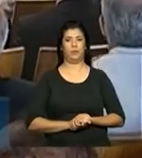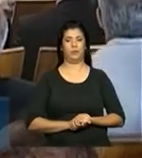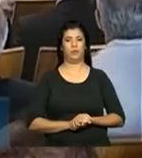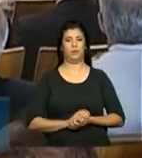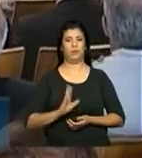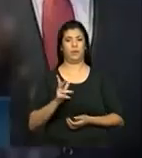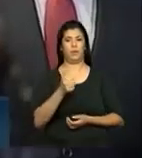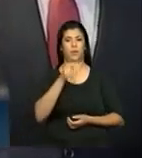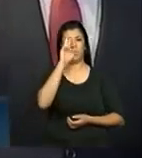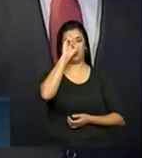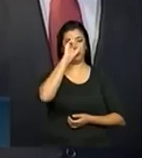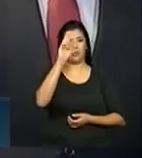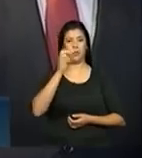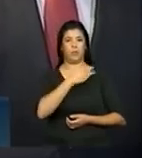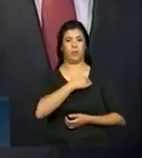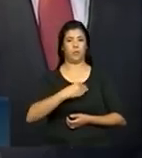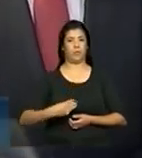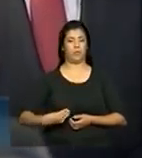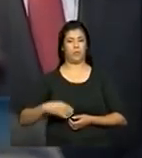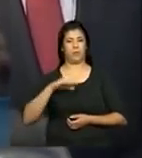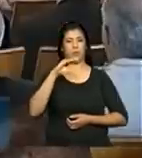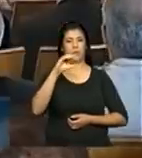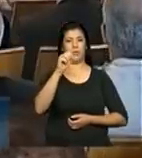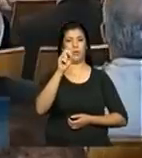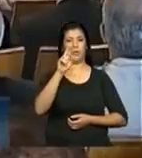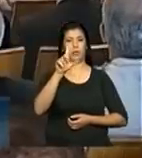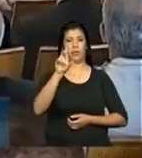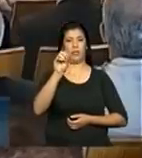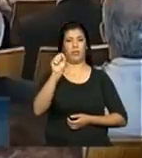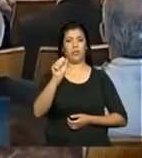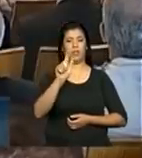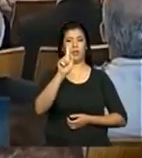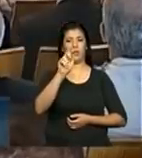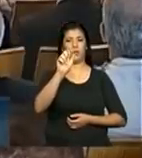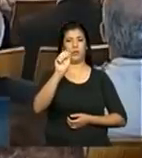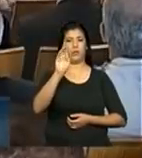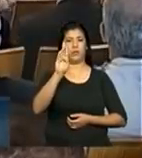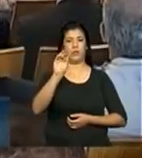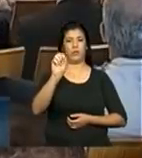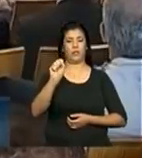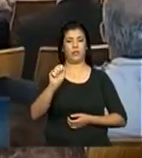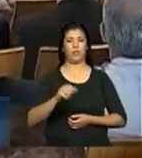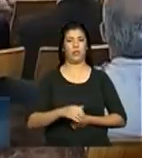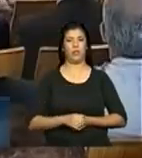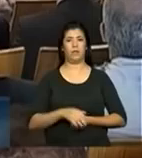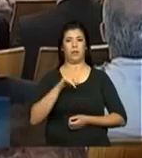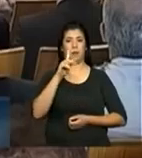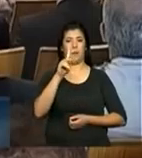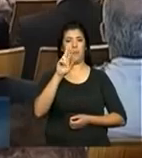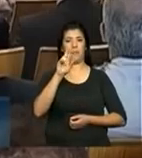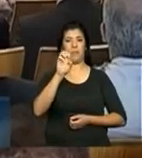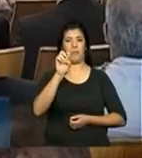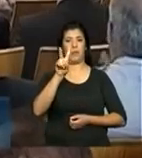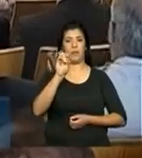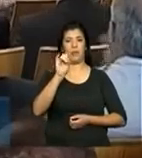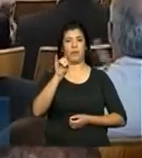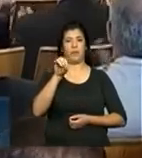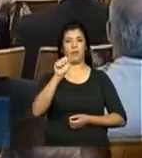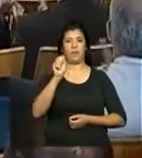Excelentíssimo senhor ministro Carlos Eduardo Gabas da Previdência Social.